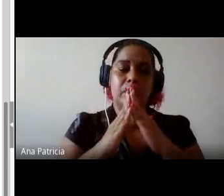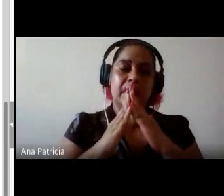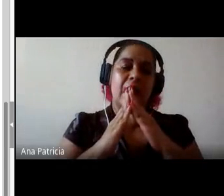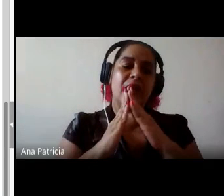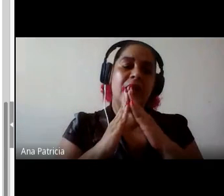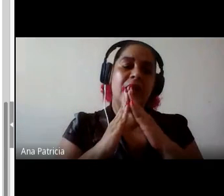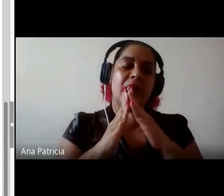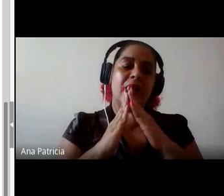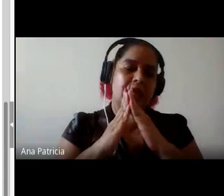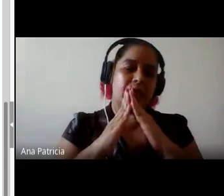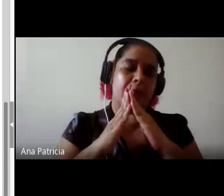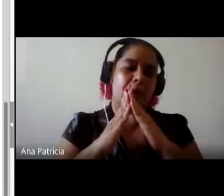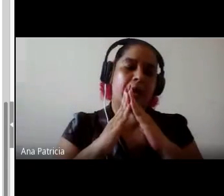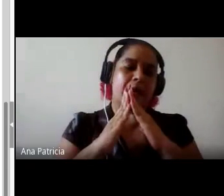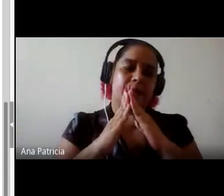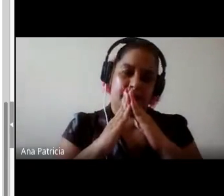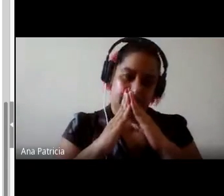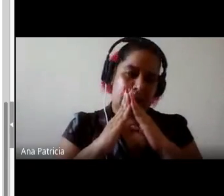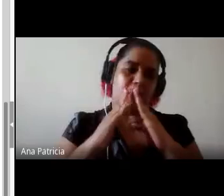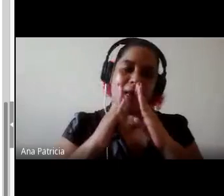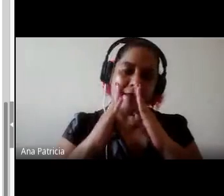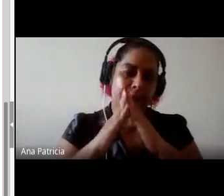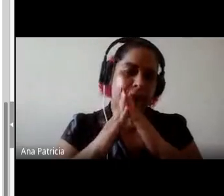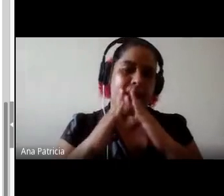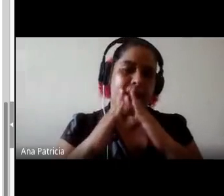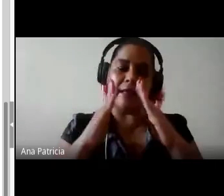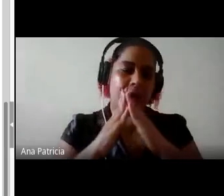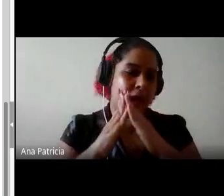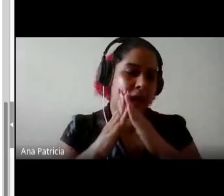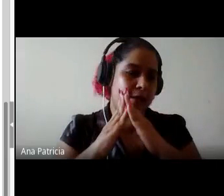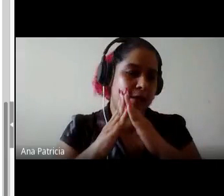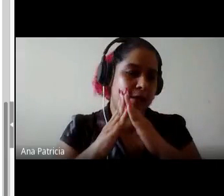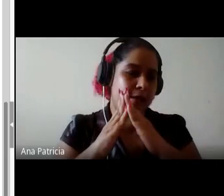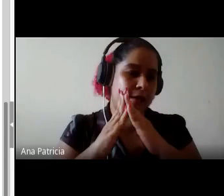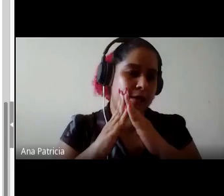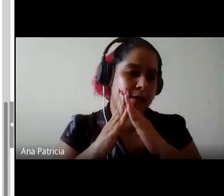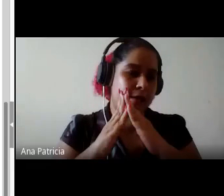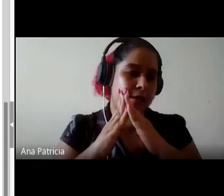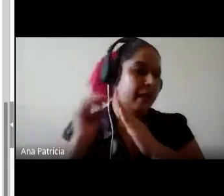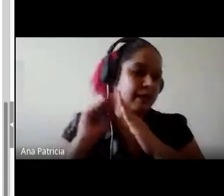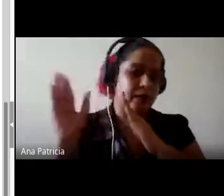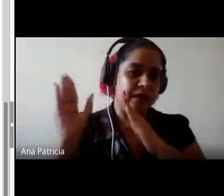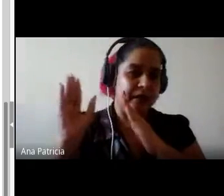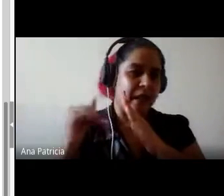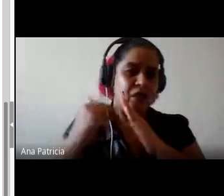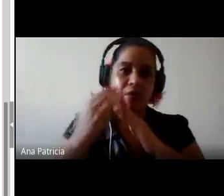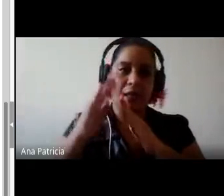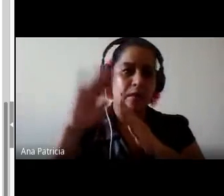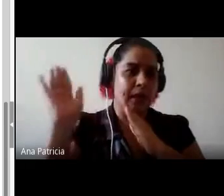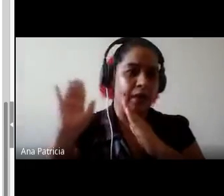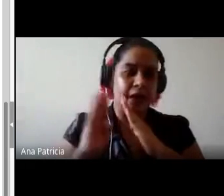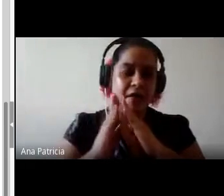Sinal de casa também significa morar, certo? Moradia, residência. Libras também tem essa coisa fantástica. Um